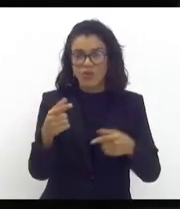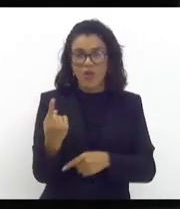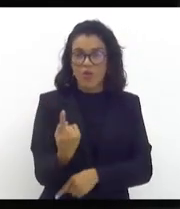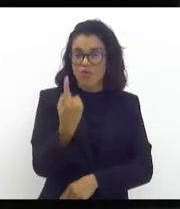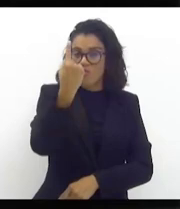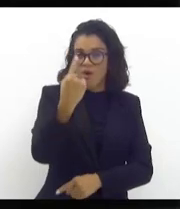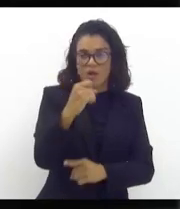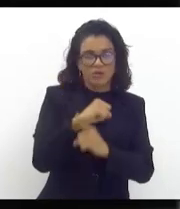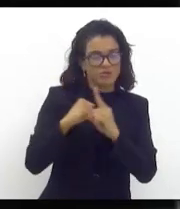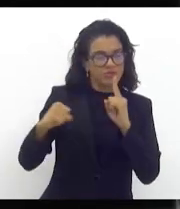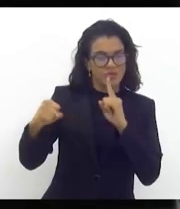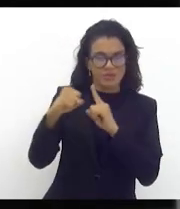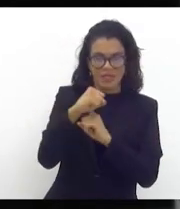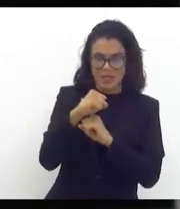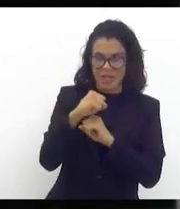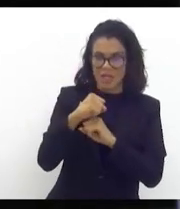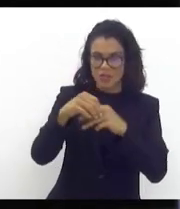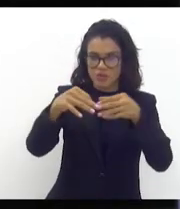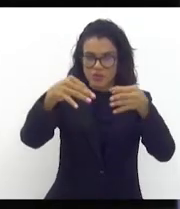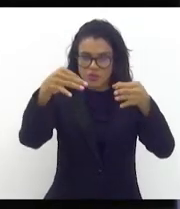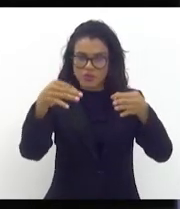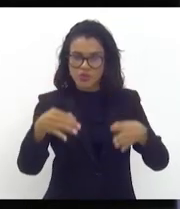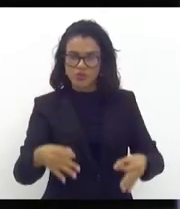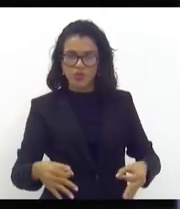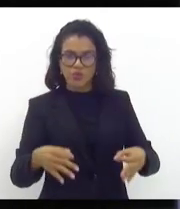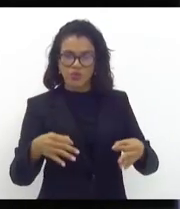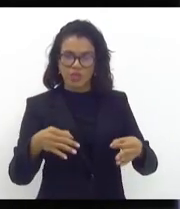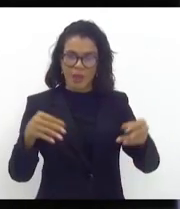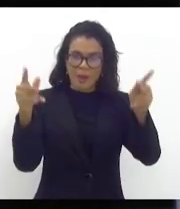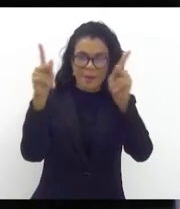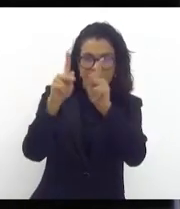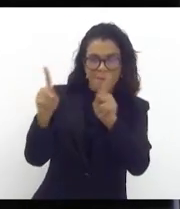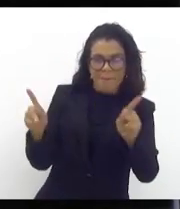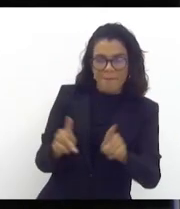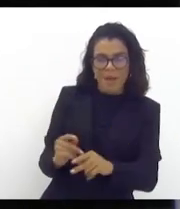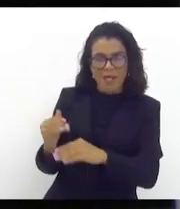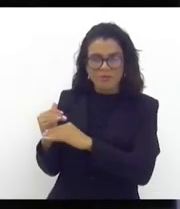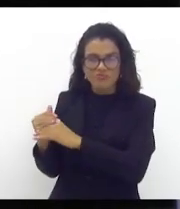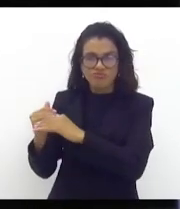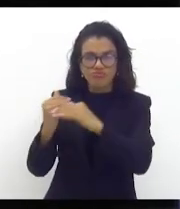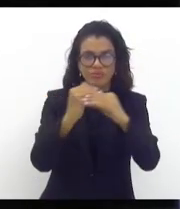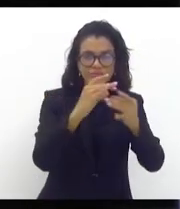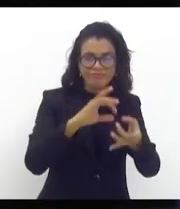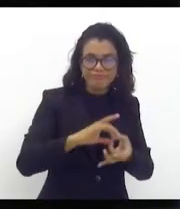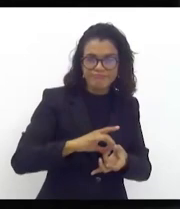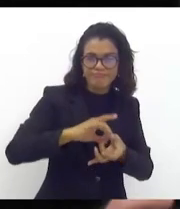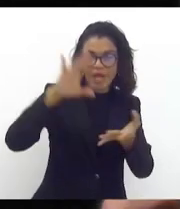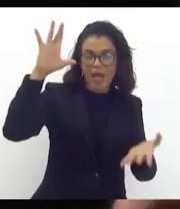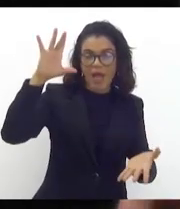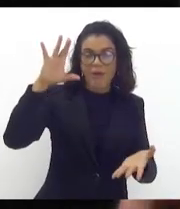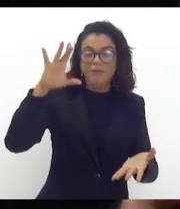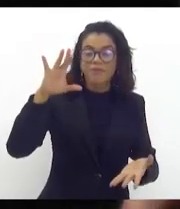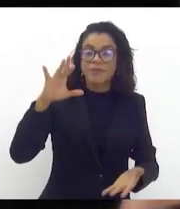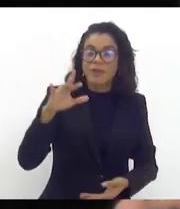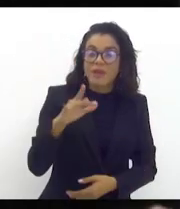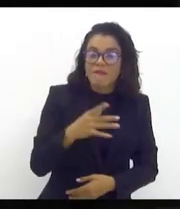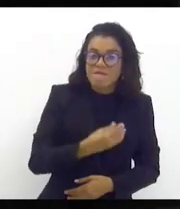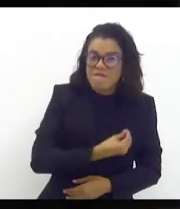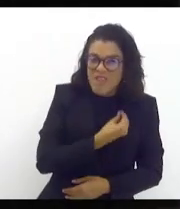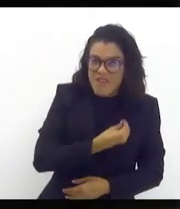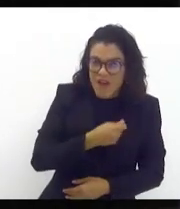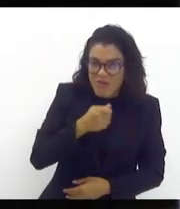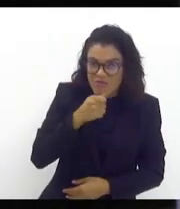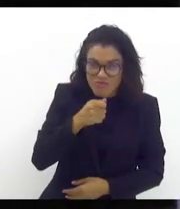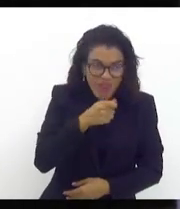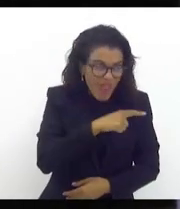sociedade que seja justa, pautada na paz e na democracia, que não viva, que viva sem a